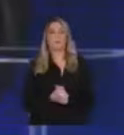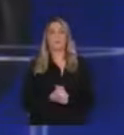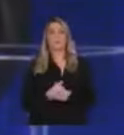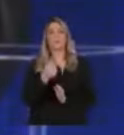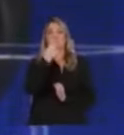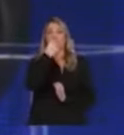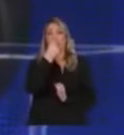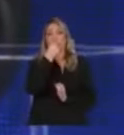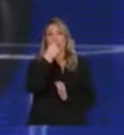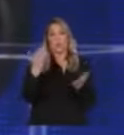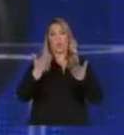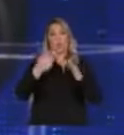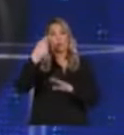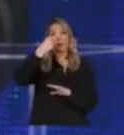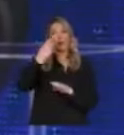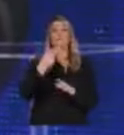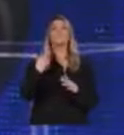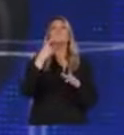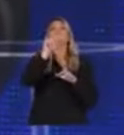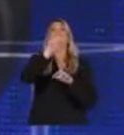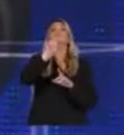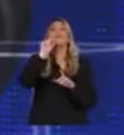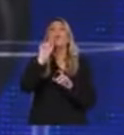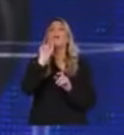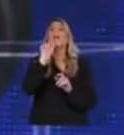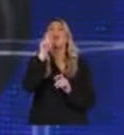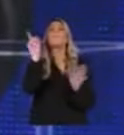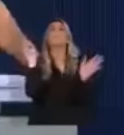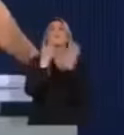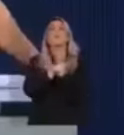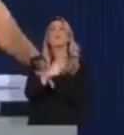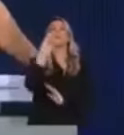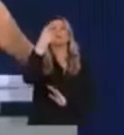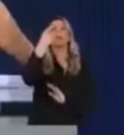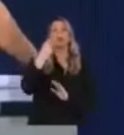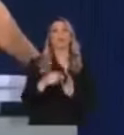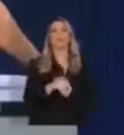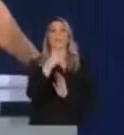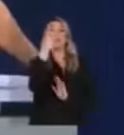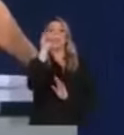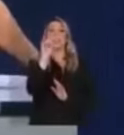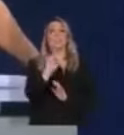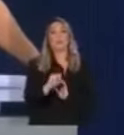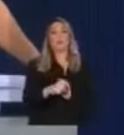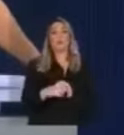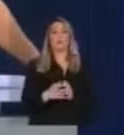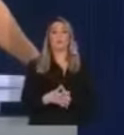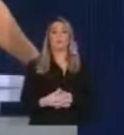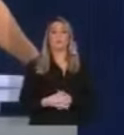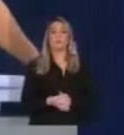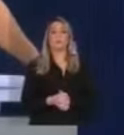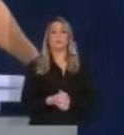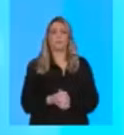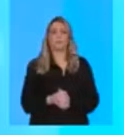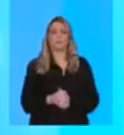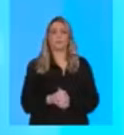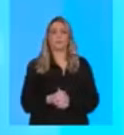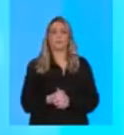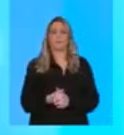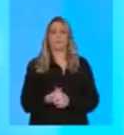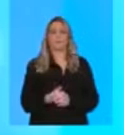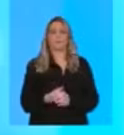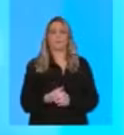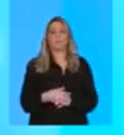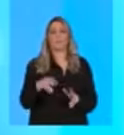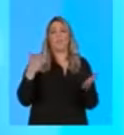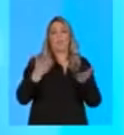índio da Costa o senhor escolhe para quem será a sua pergunta o senhor tem 30 segundos eu vou perguntar o candidato